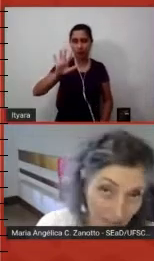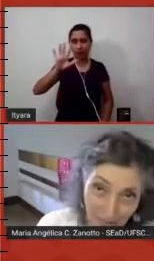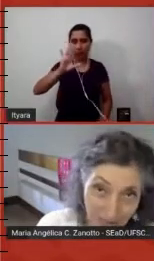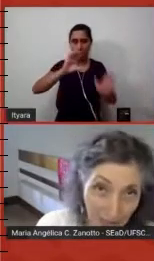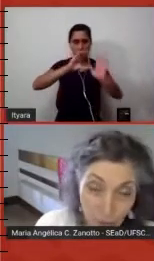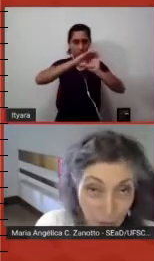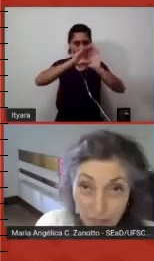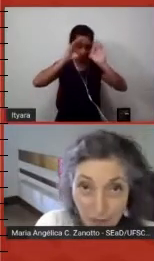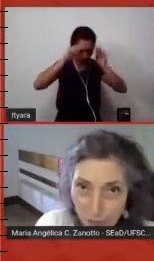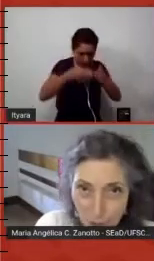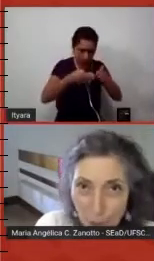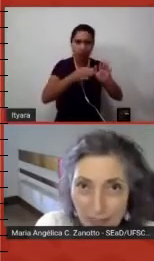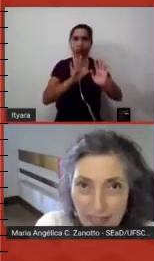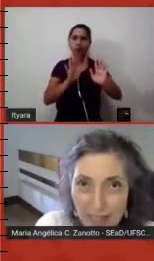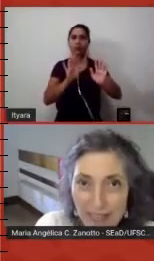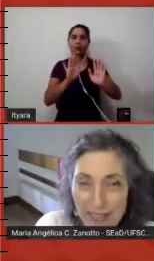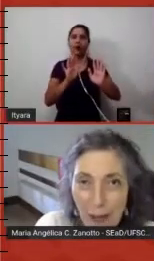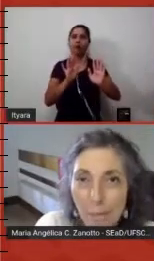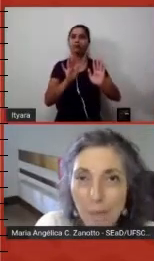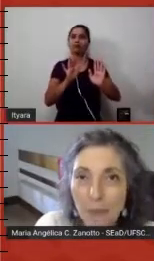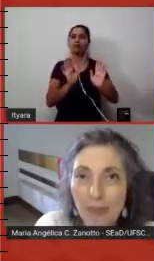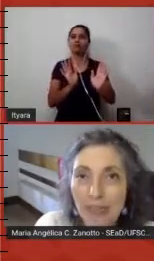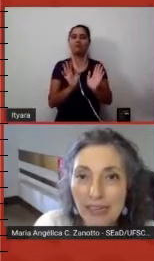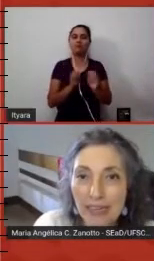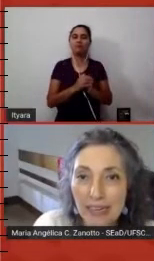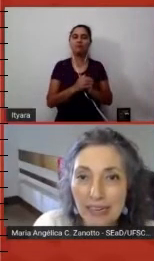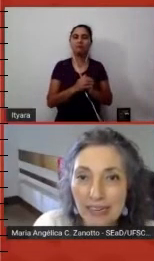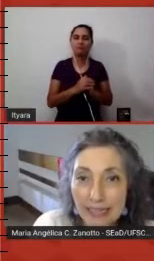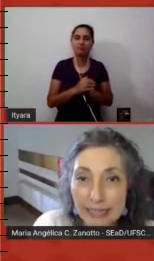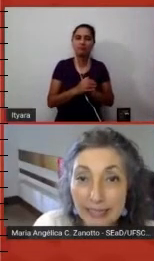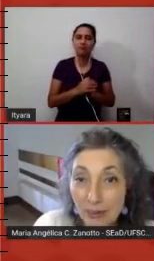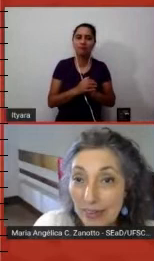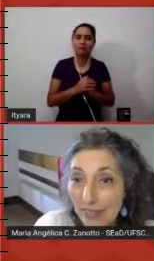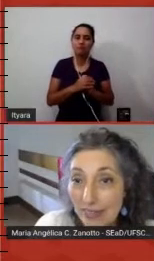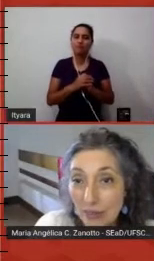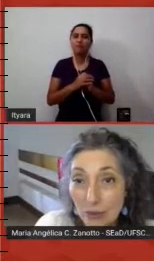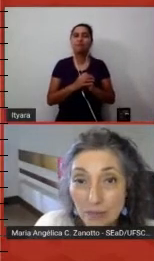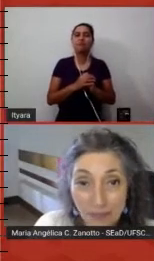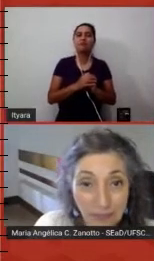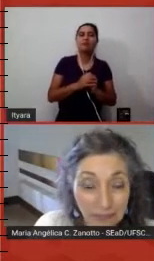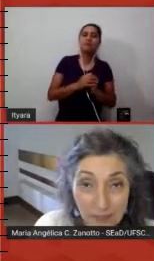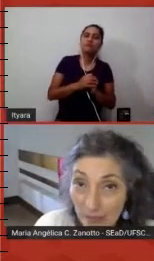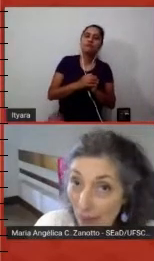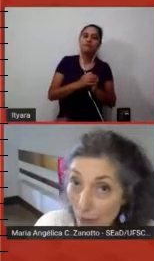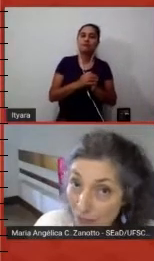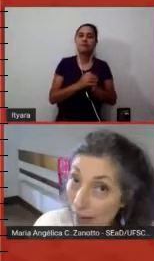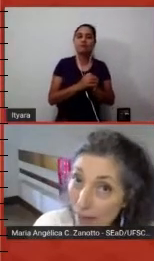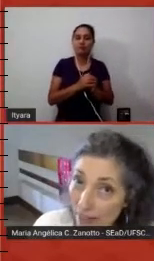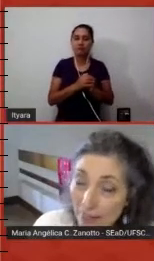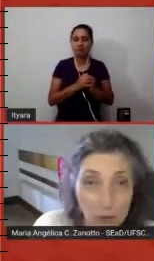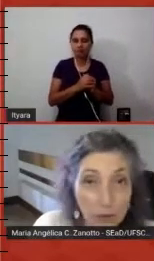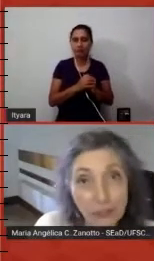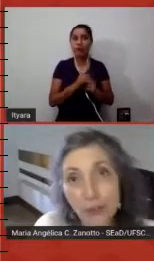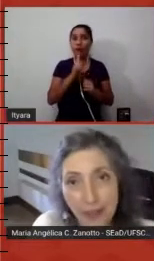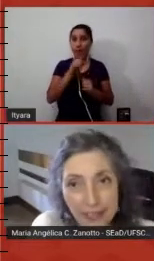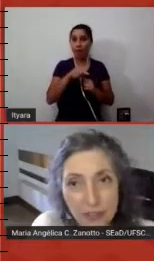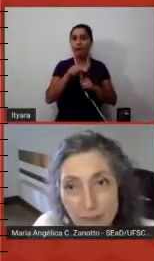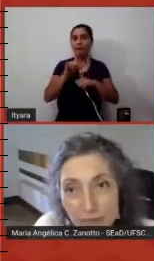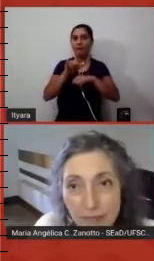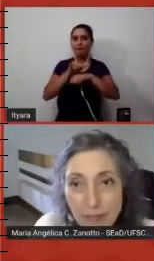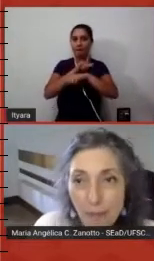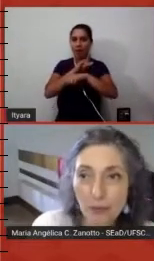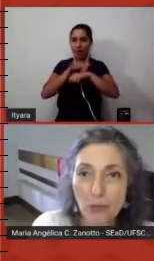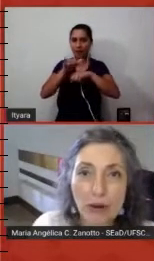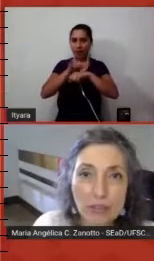definição, na construção de rubricas, tá? Então, elas é uma ferramenta ou um